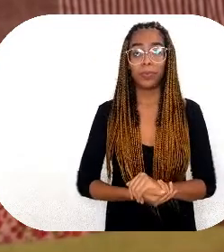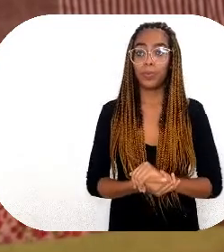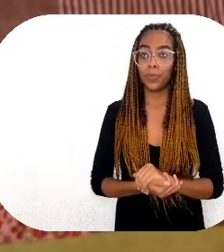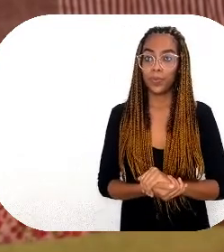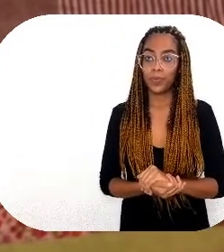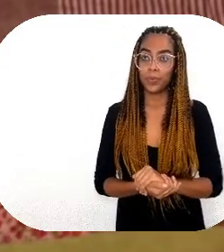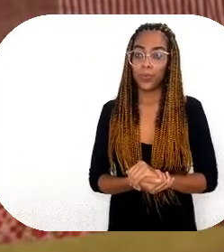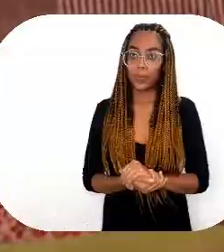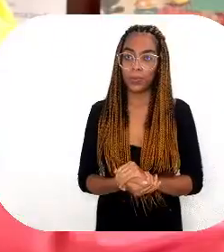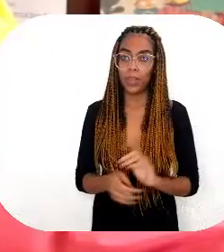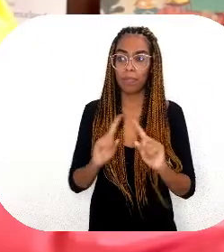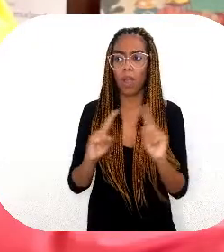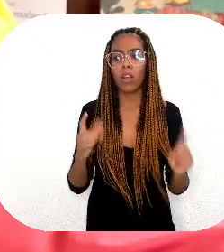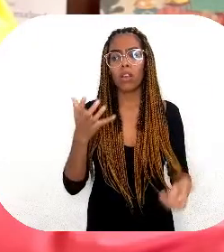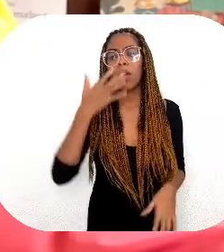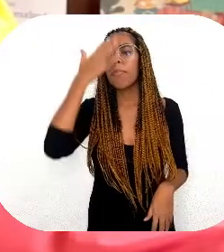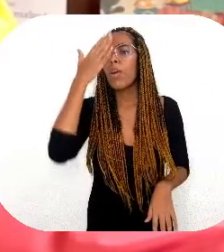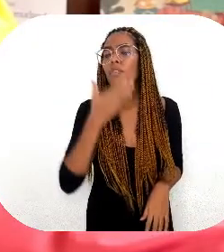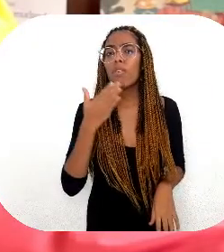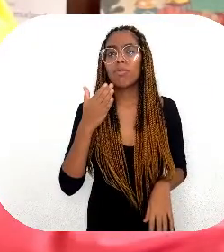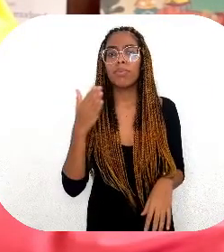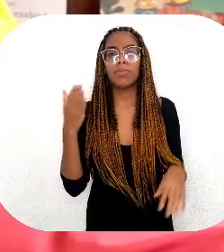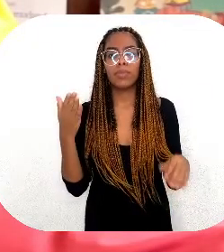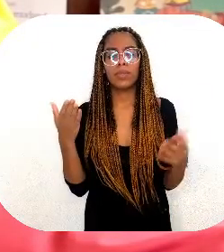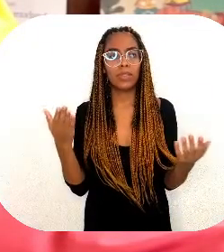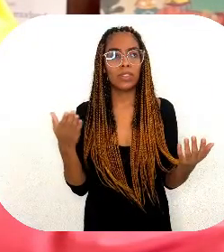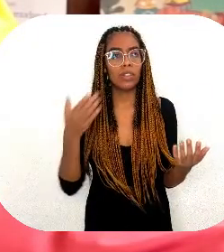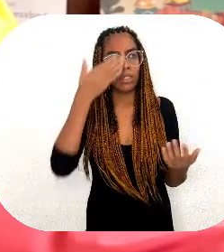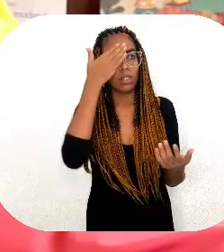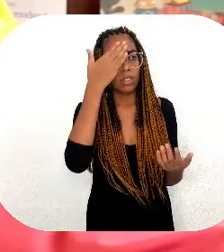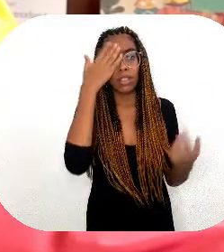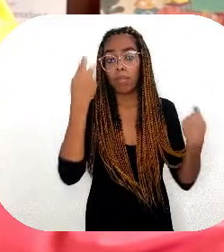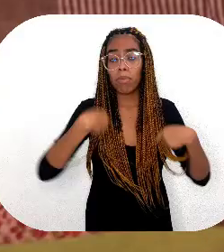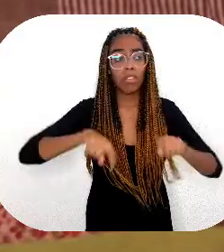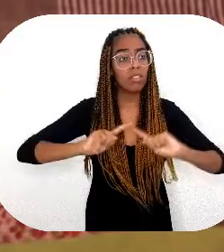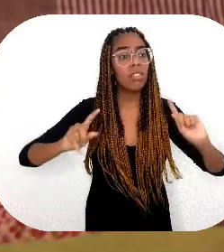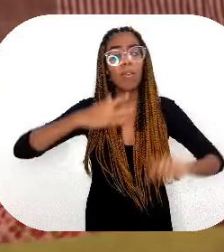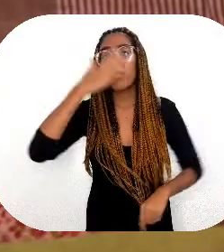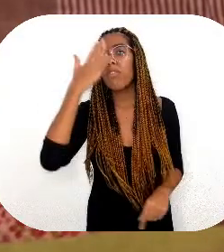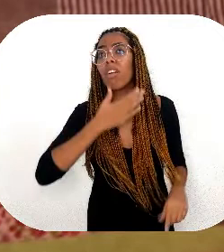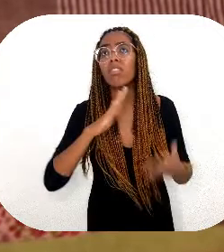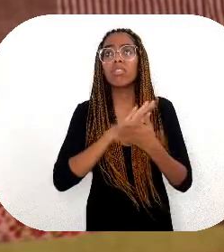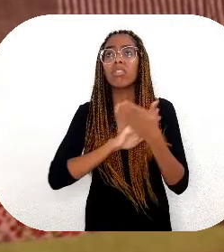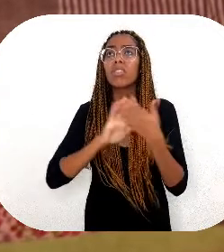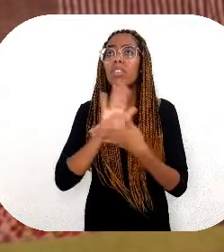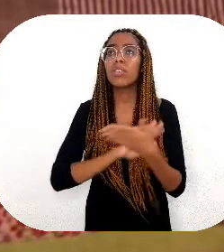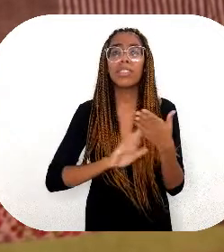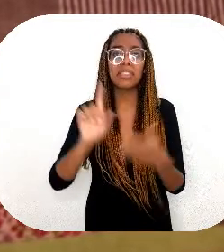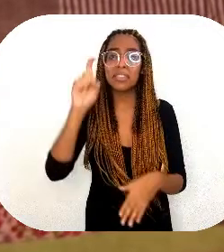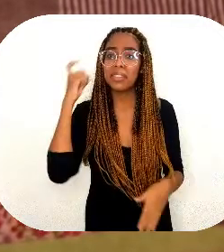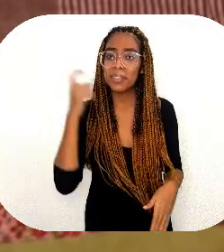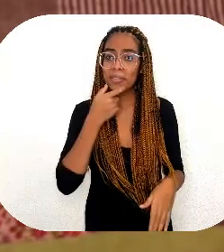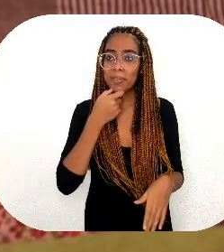nossa amizade, tá bom? Mas eu queria tanto provar para eles. Não, você não aprendeu que a gente não